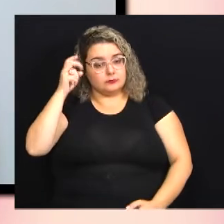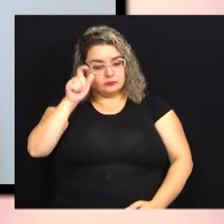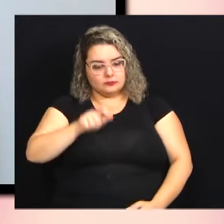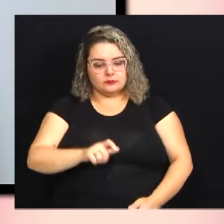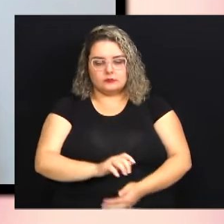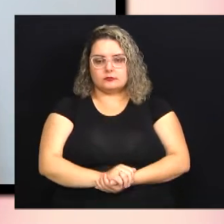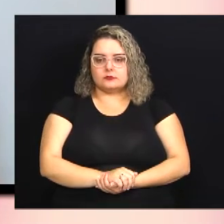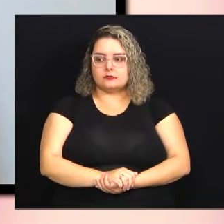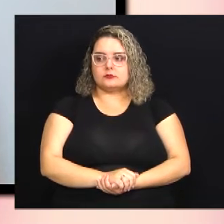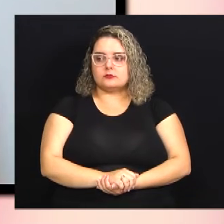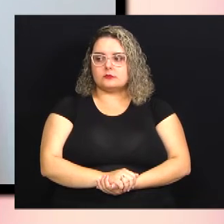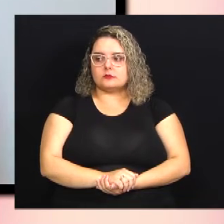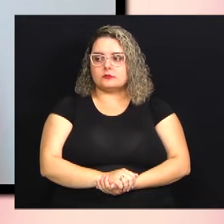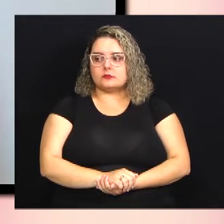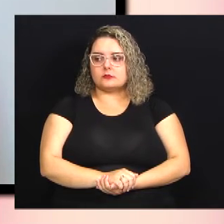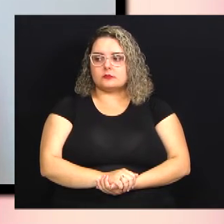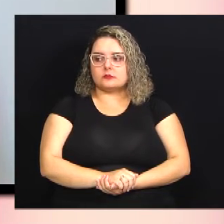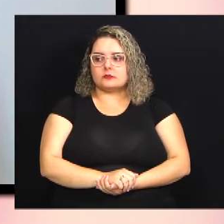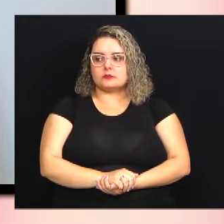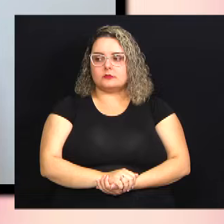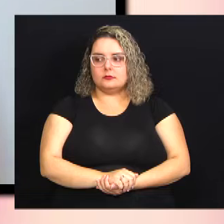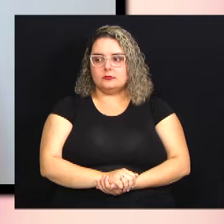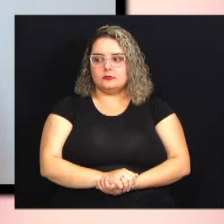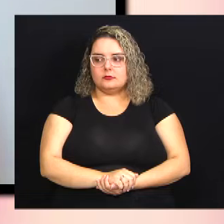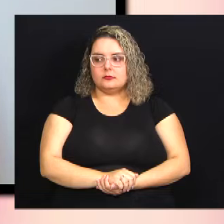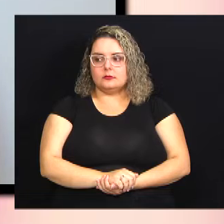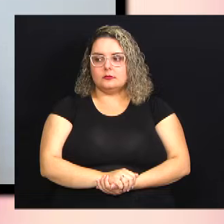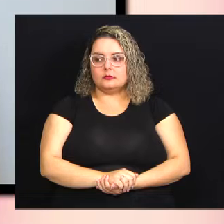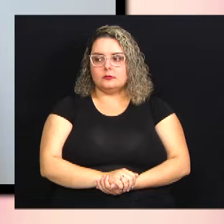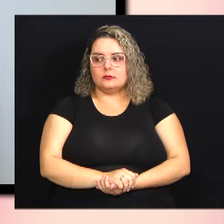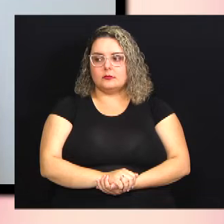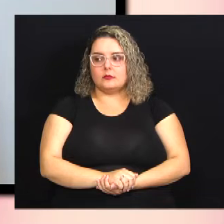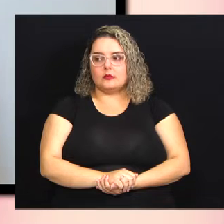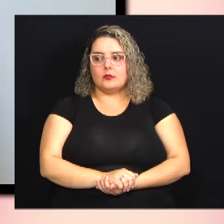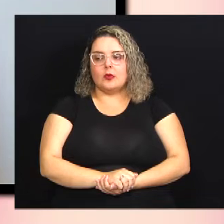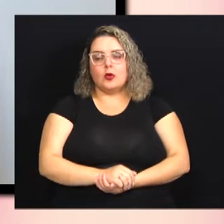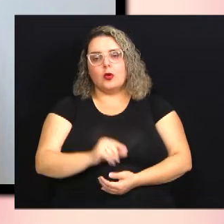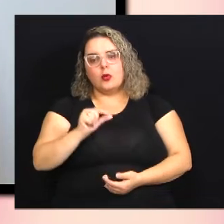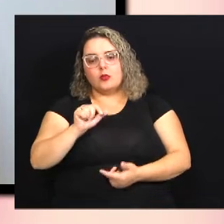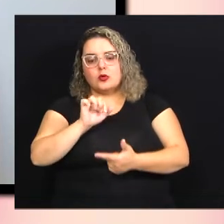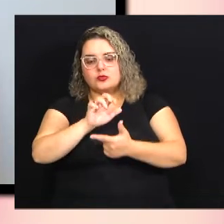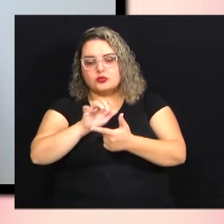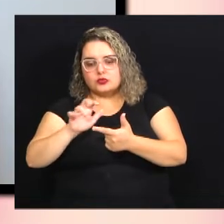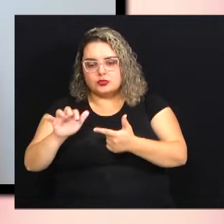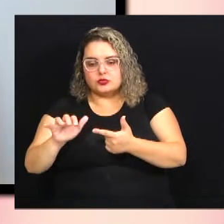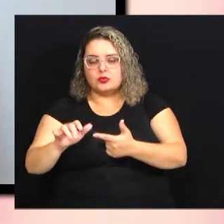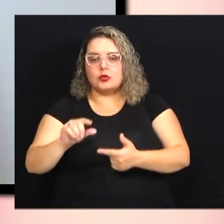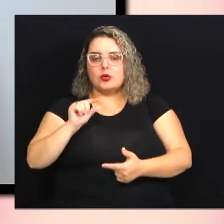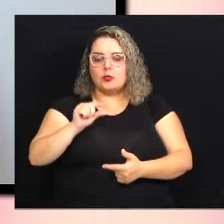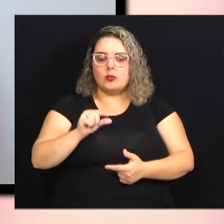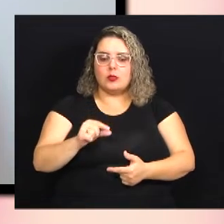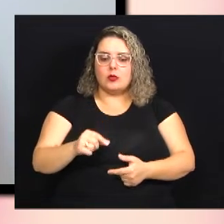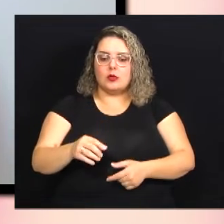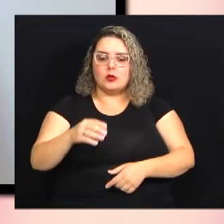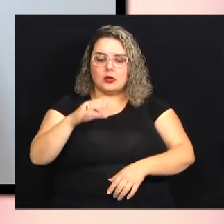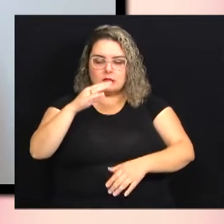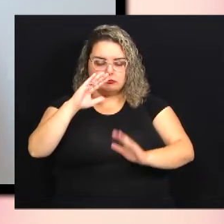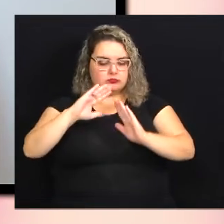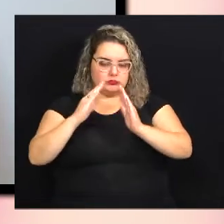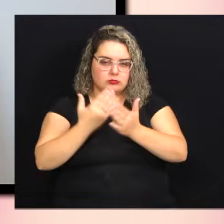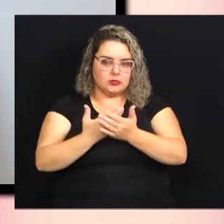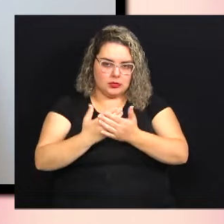pessoa. Uma pessoa assim que tem pouca alfabetização, tem pouca instrução,